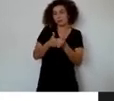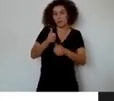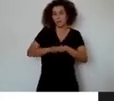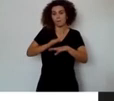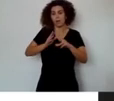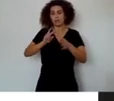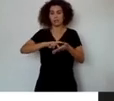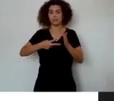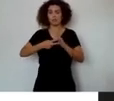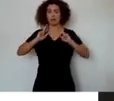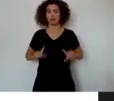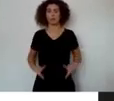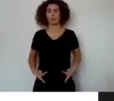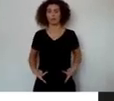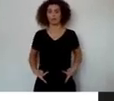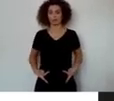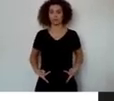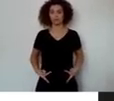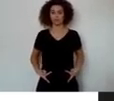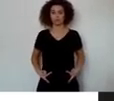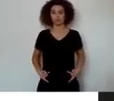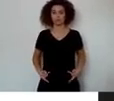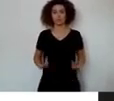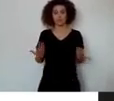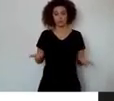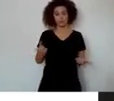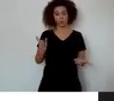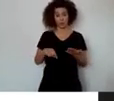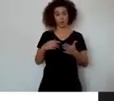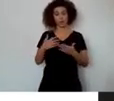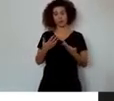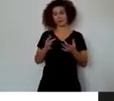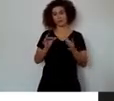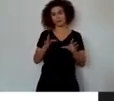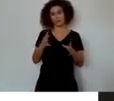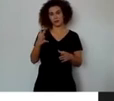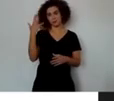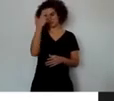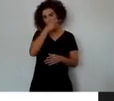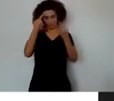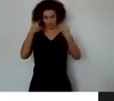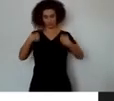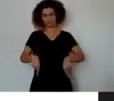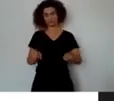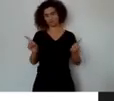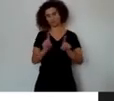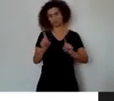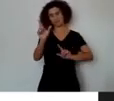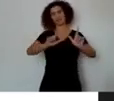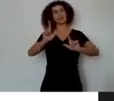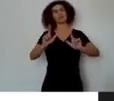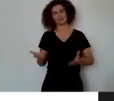finos, olhos mais claros, e assim vai indo, né, então é uma construção que vai além dessas pessoas que estão na mídia, é